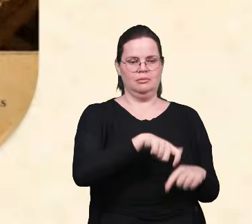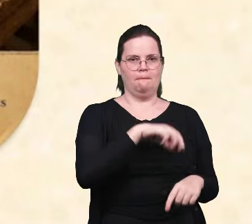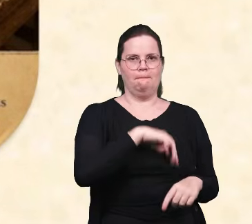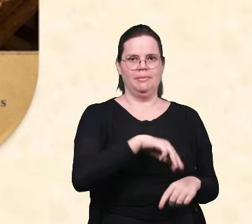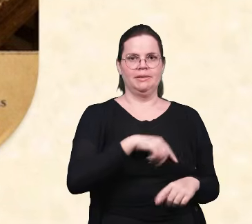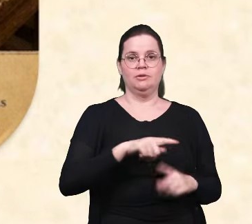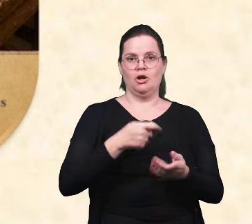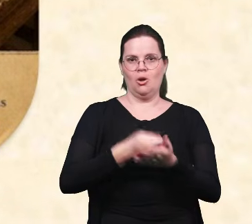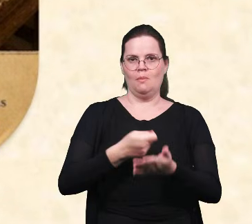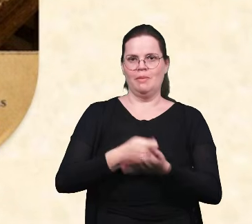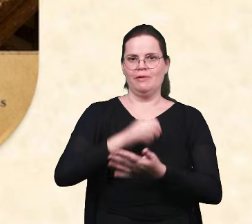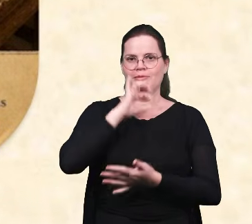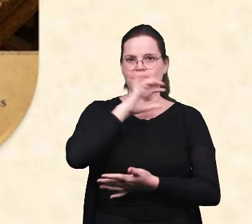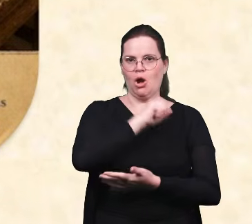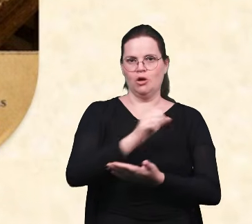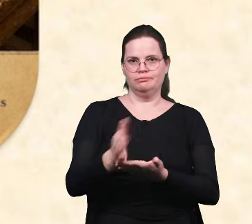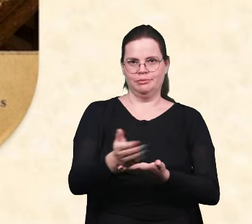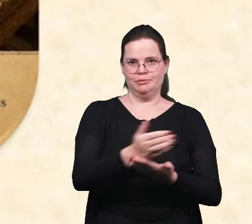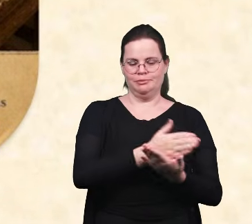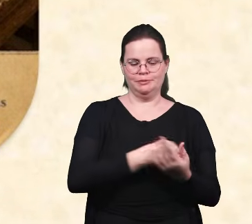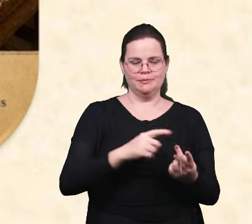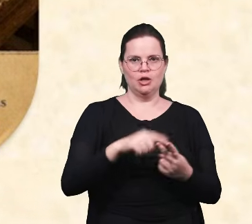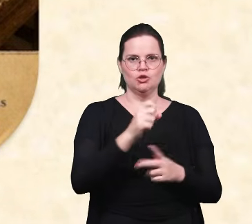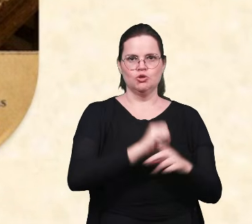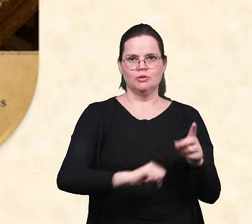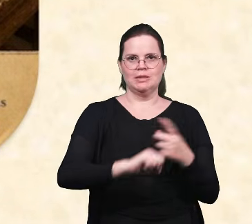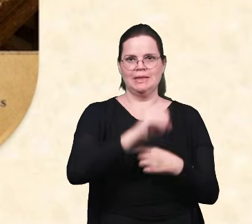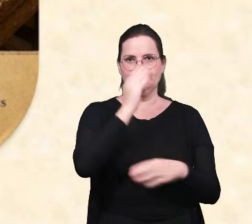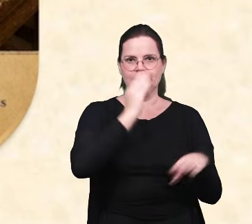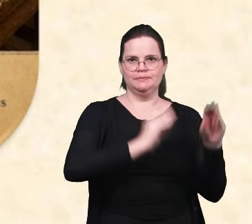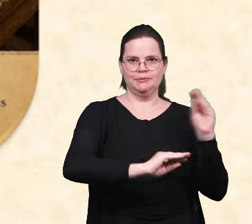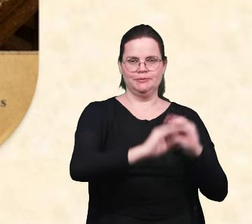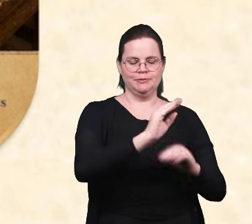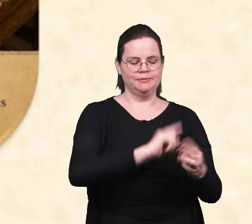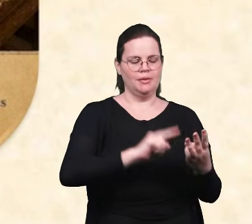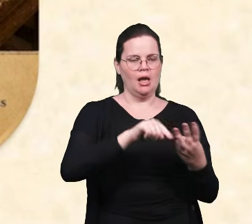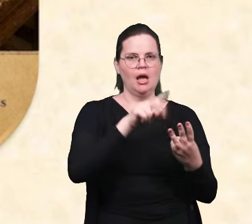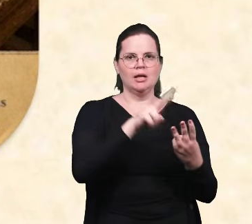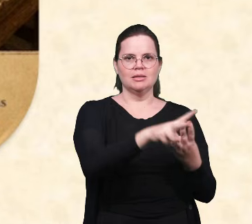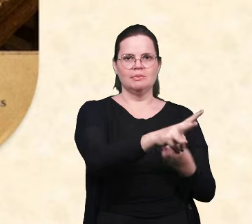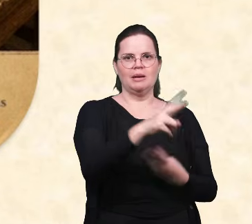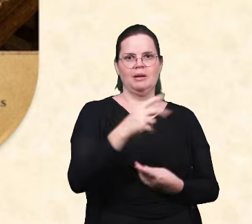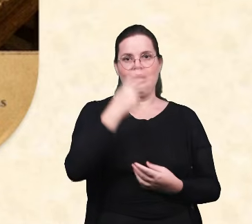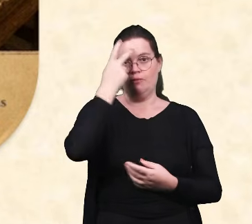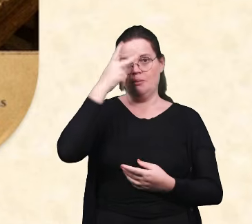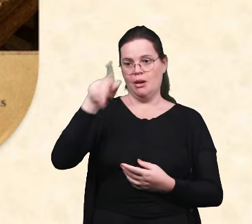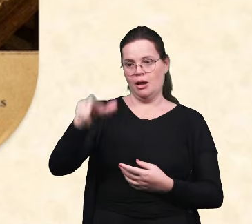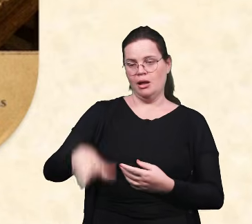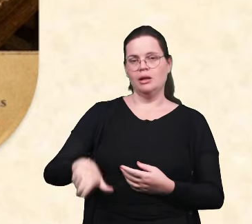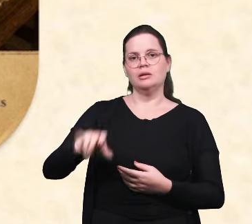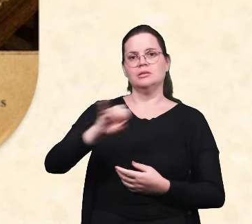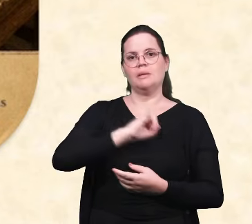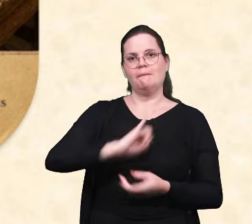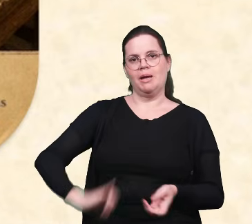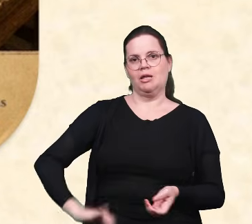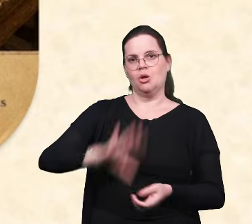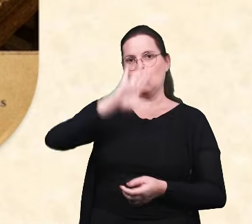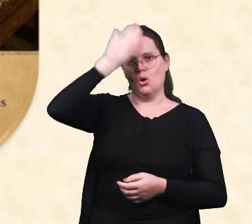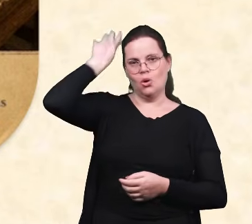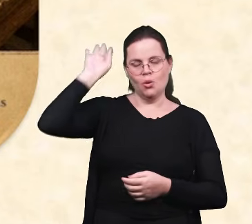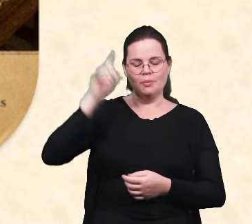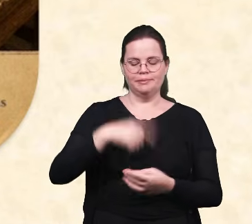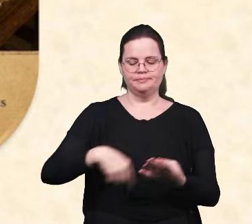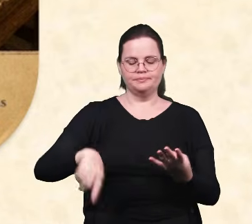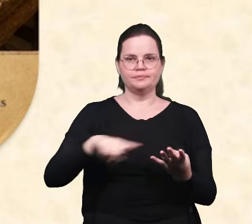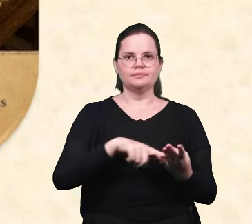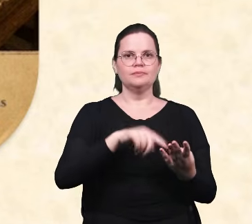de impostos, rejeitado pela sociedade, estava a serviço de Roma e foi chamado por Jesus